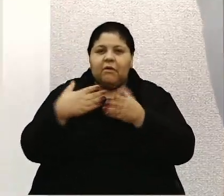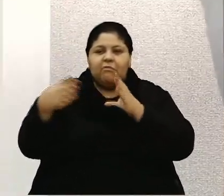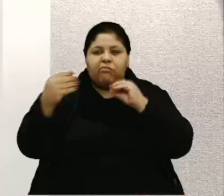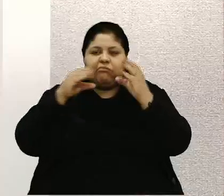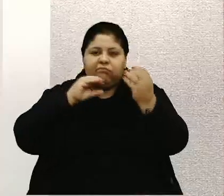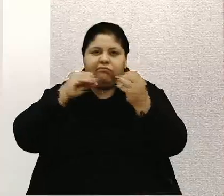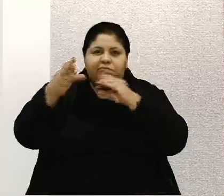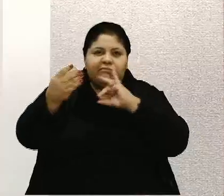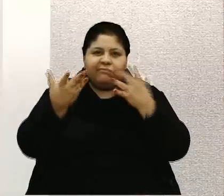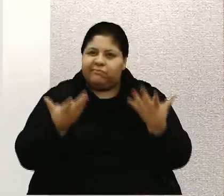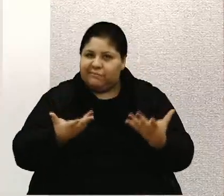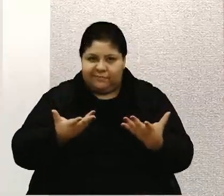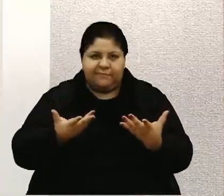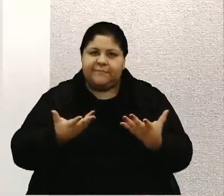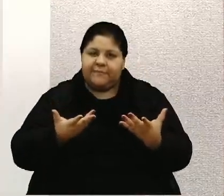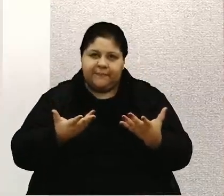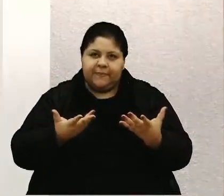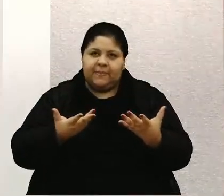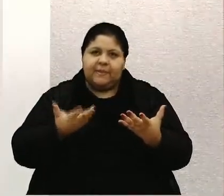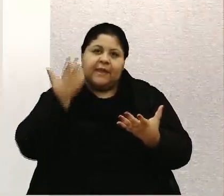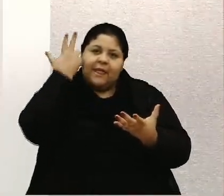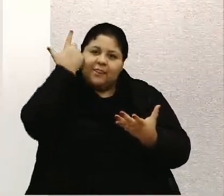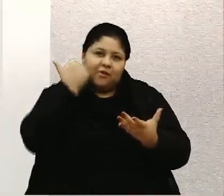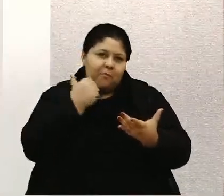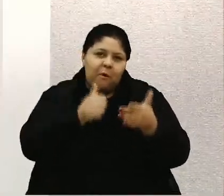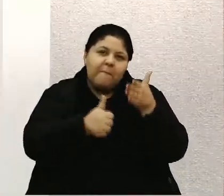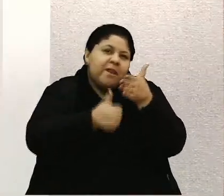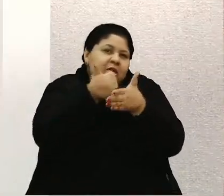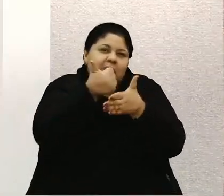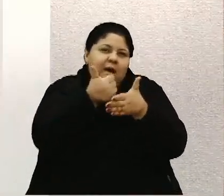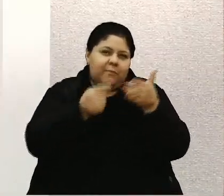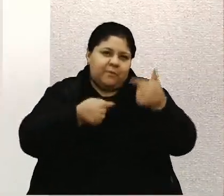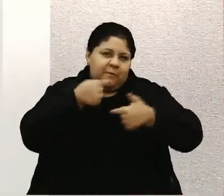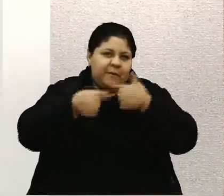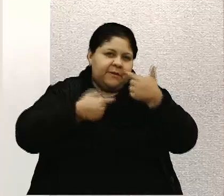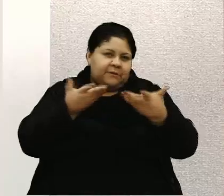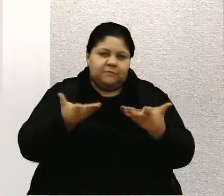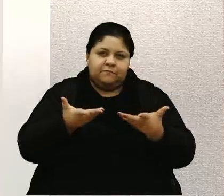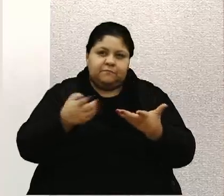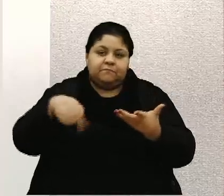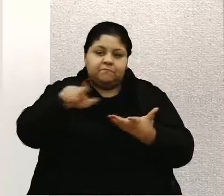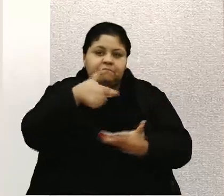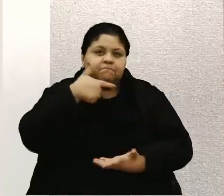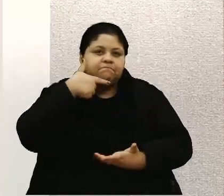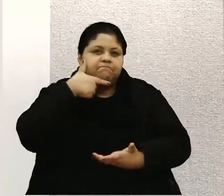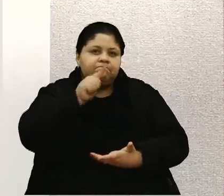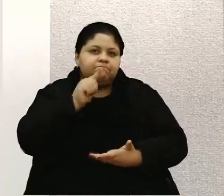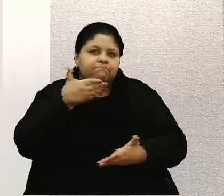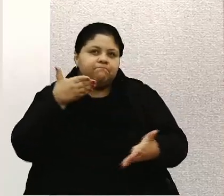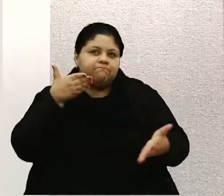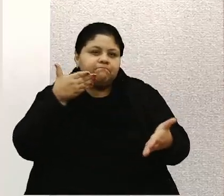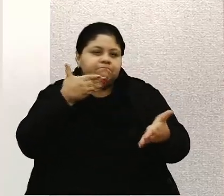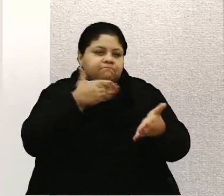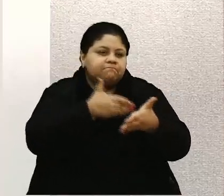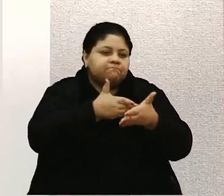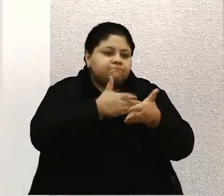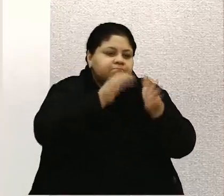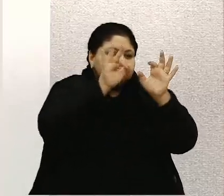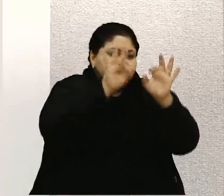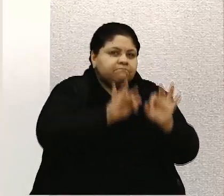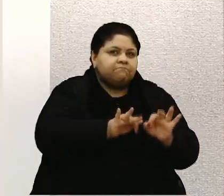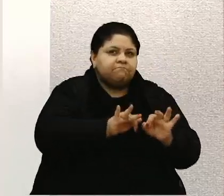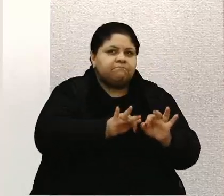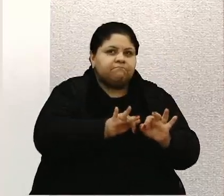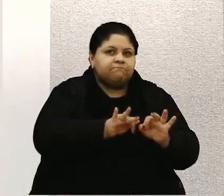é salutar esse debate, essas críticas, porque a gente consegue chegar a um denominador comum e